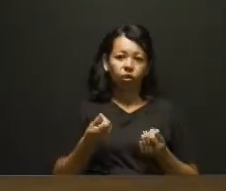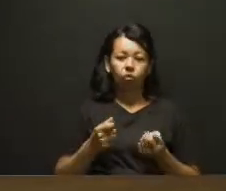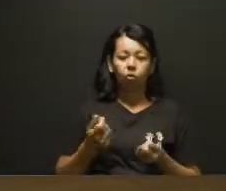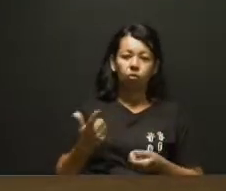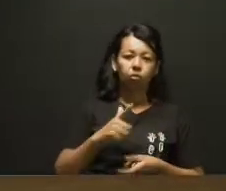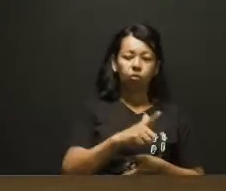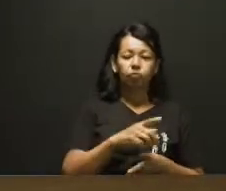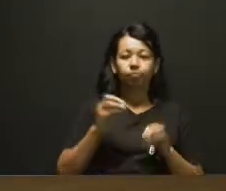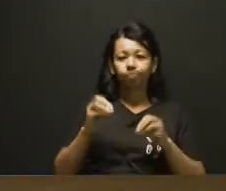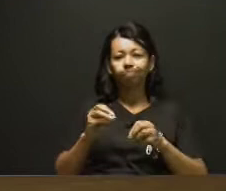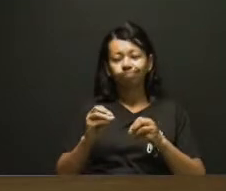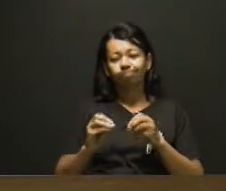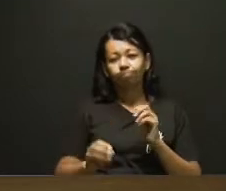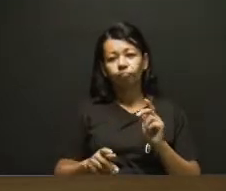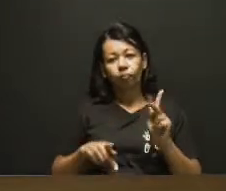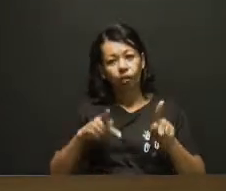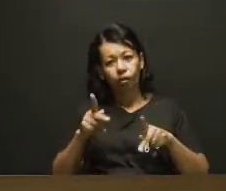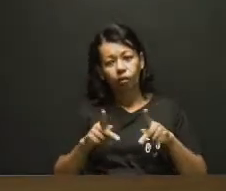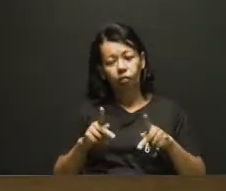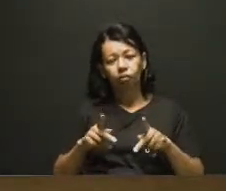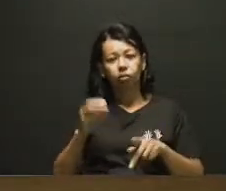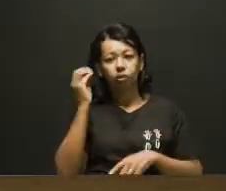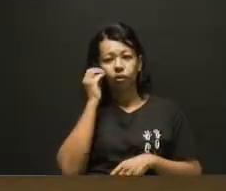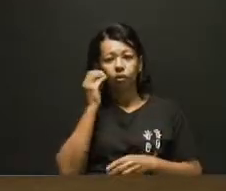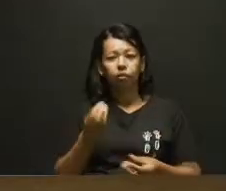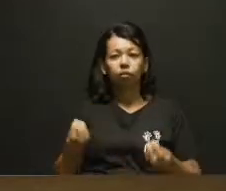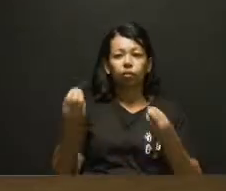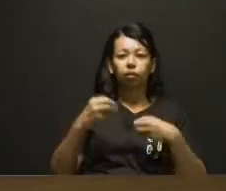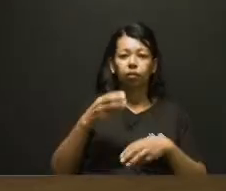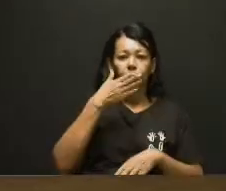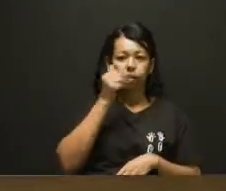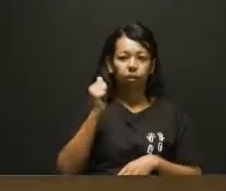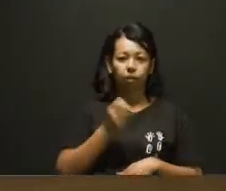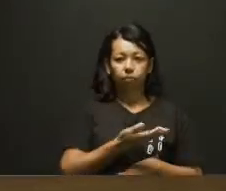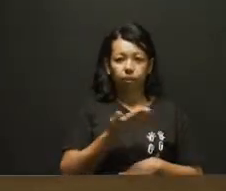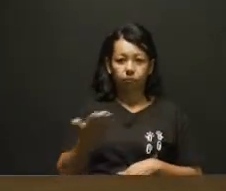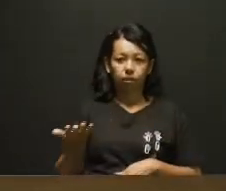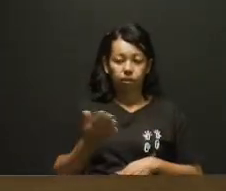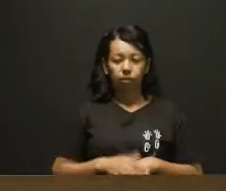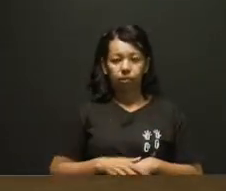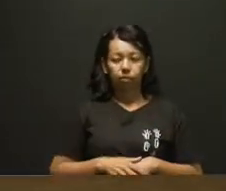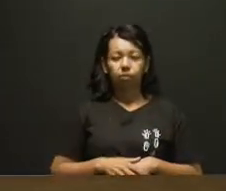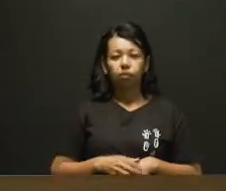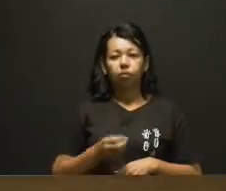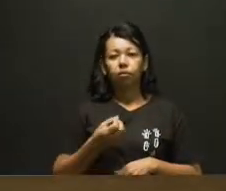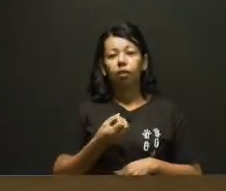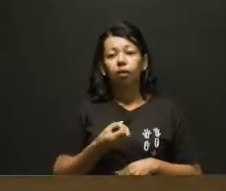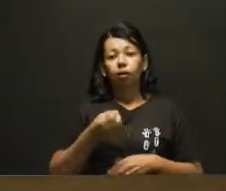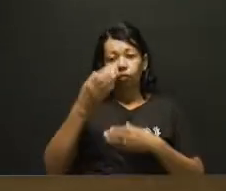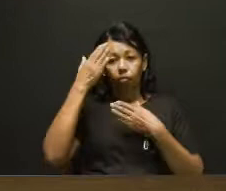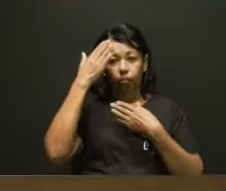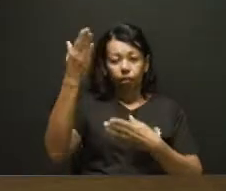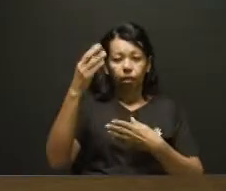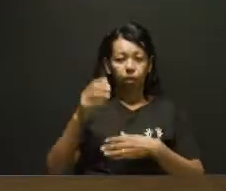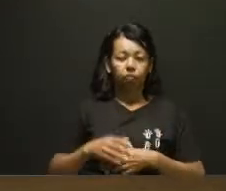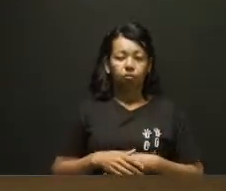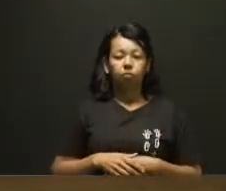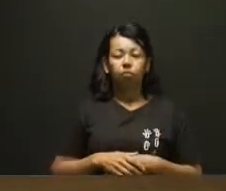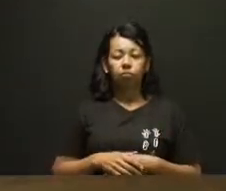tudo isso dá para trabalhar ea gente está tentando trazer melhorar pra vocês tá bom muito obrigado agradeço